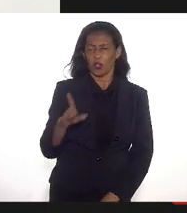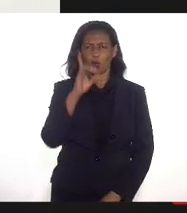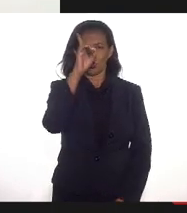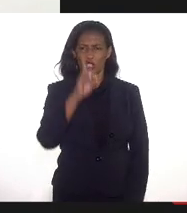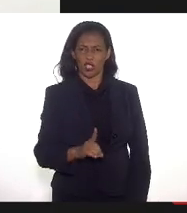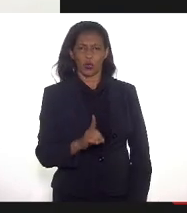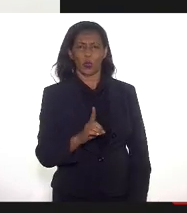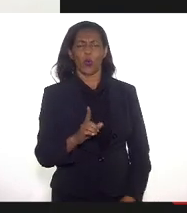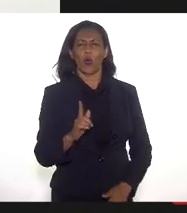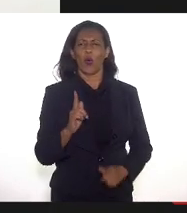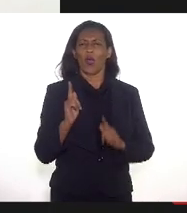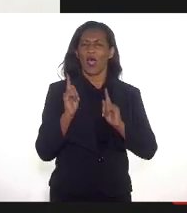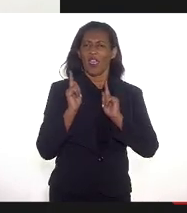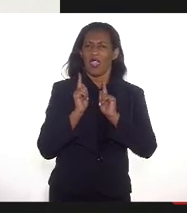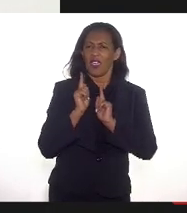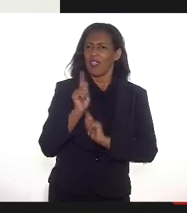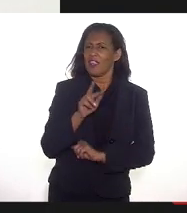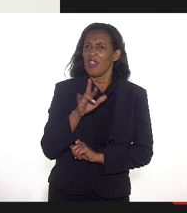grêmio estudantil